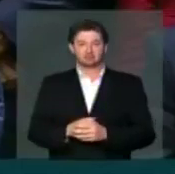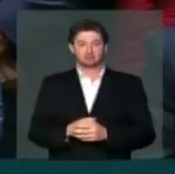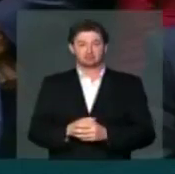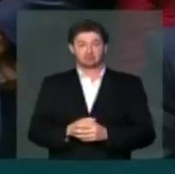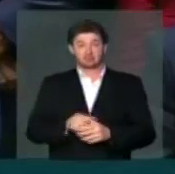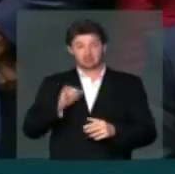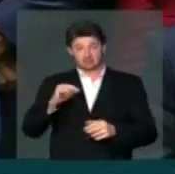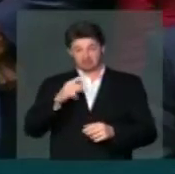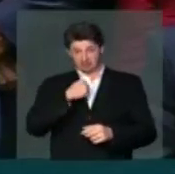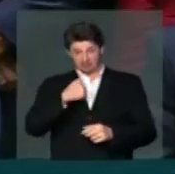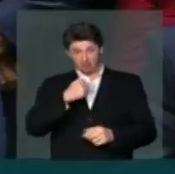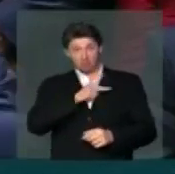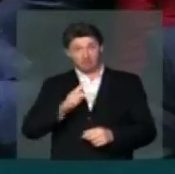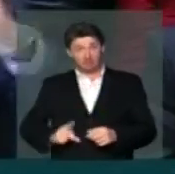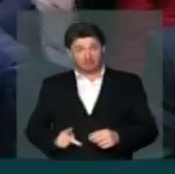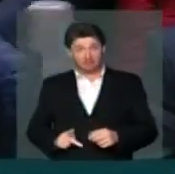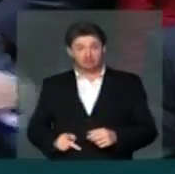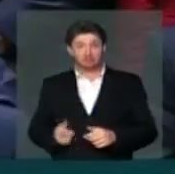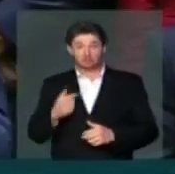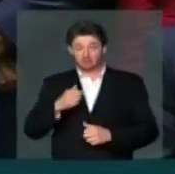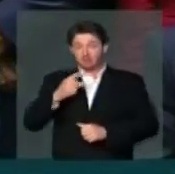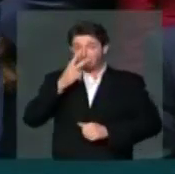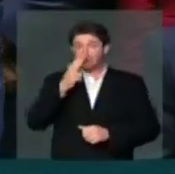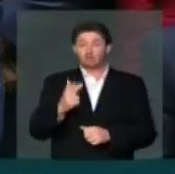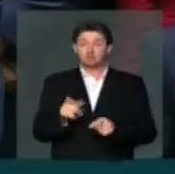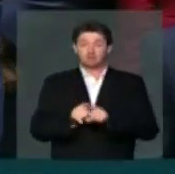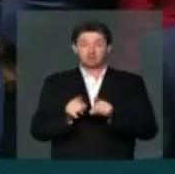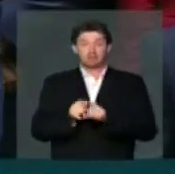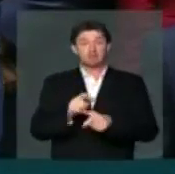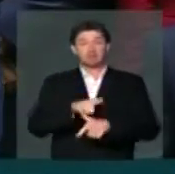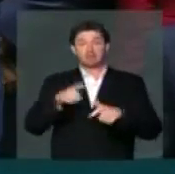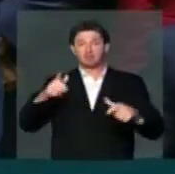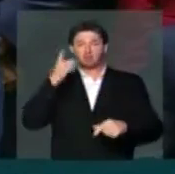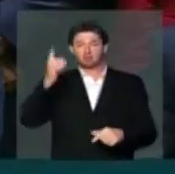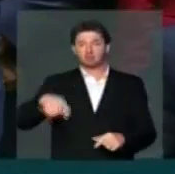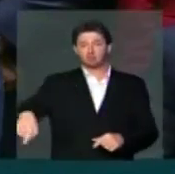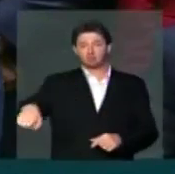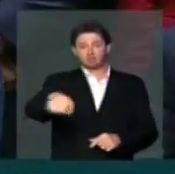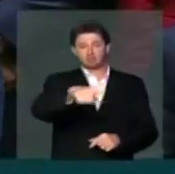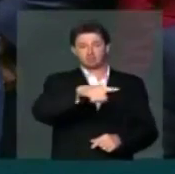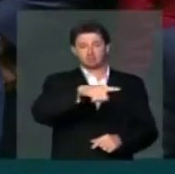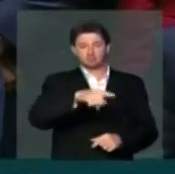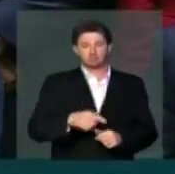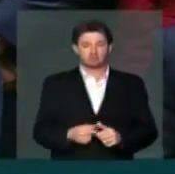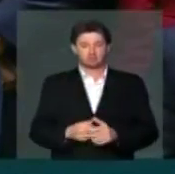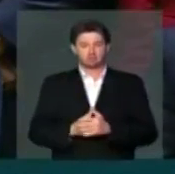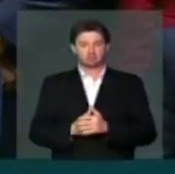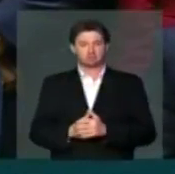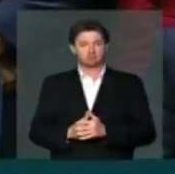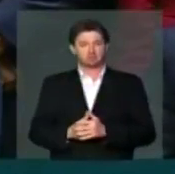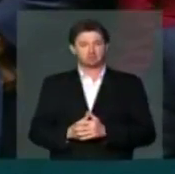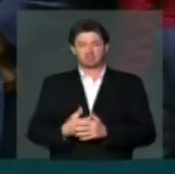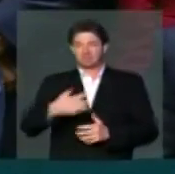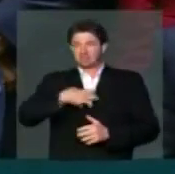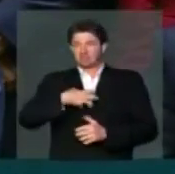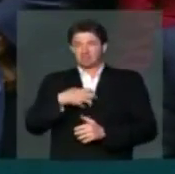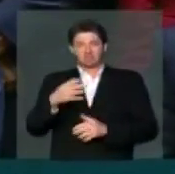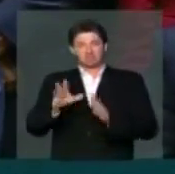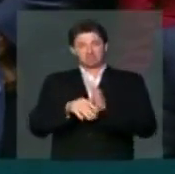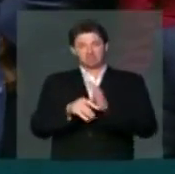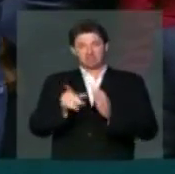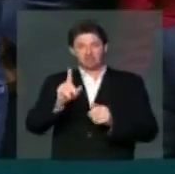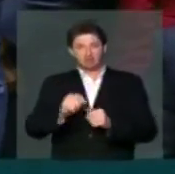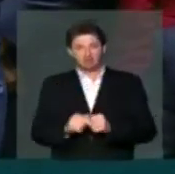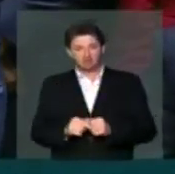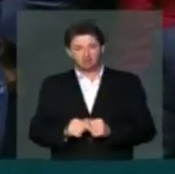depender dessa presidência e, pelo que eu estou depreendendo, da maioria dos parlamentares que não se sente